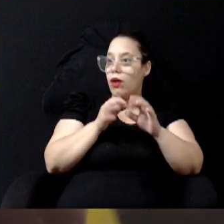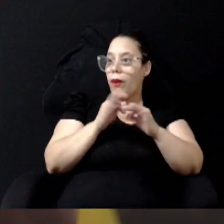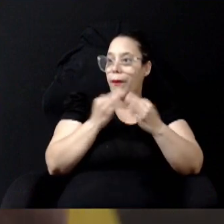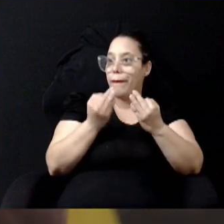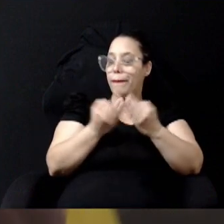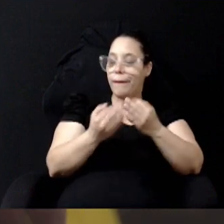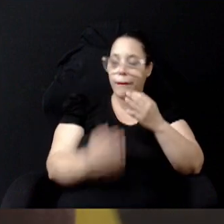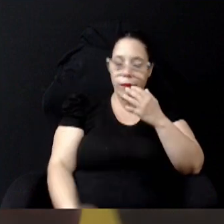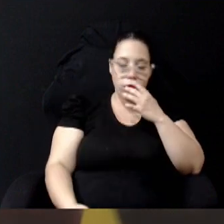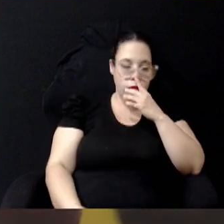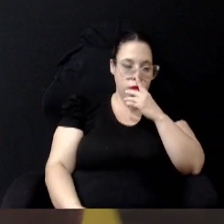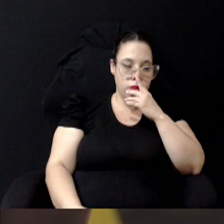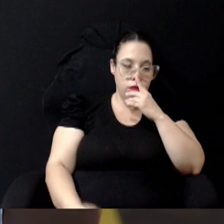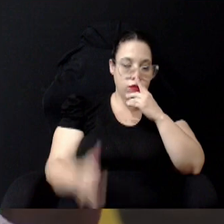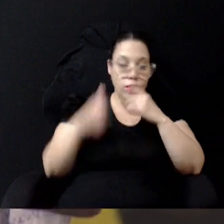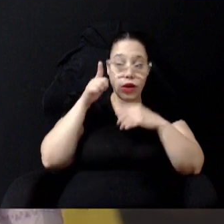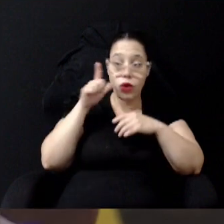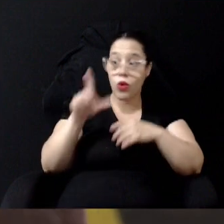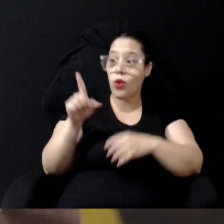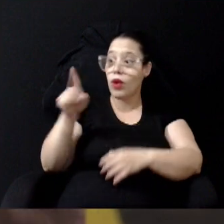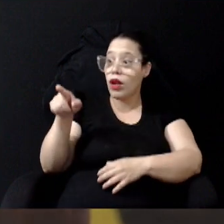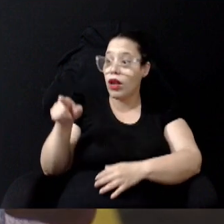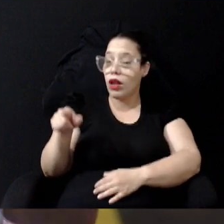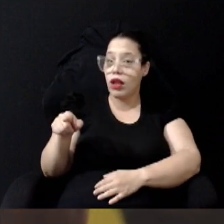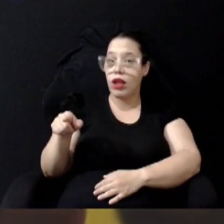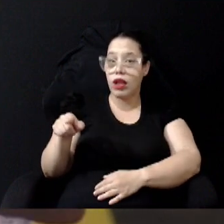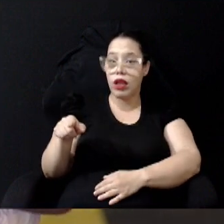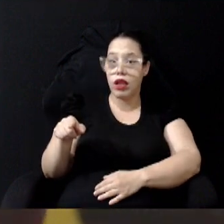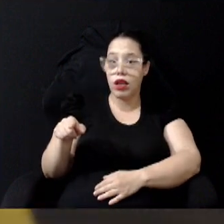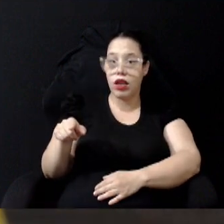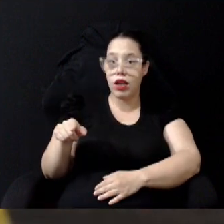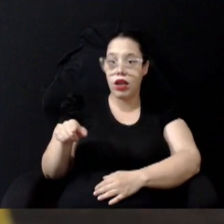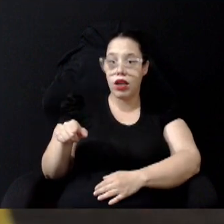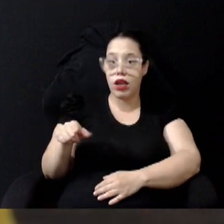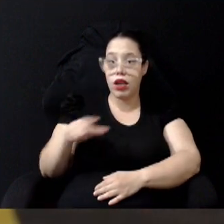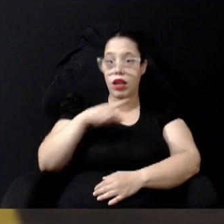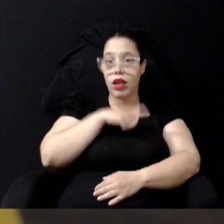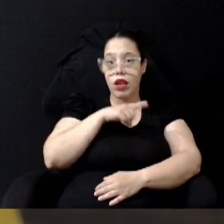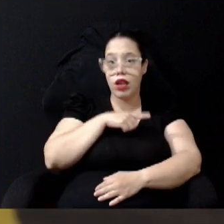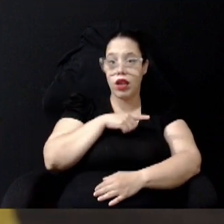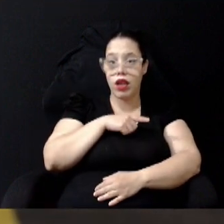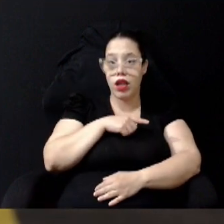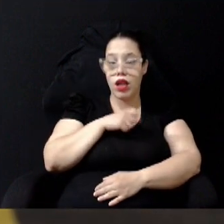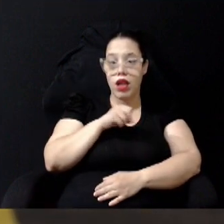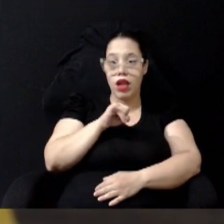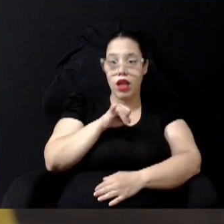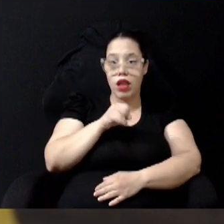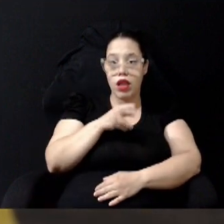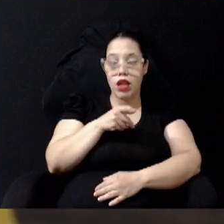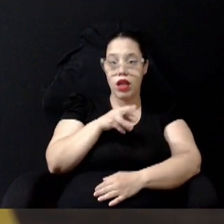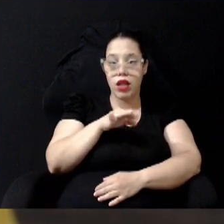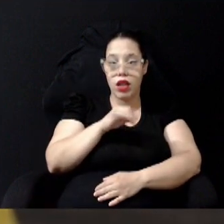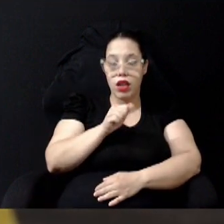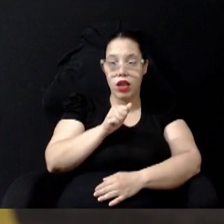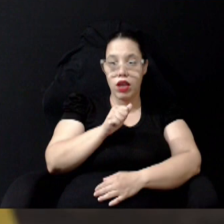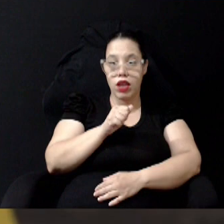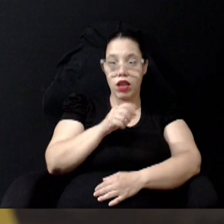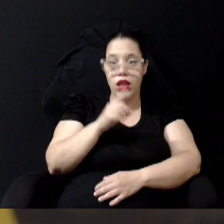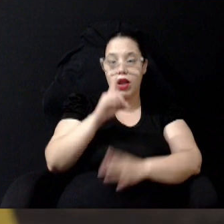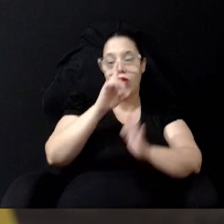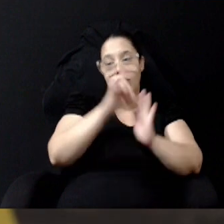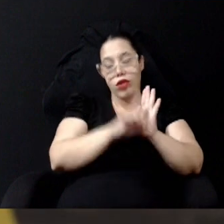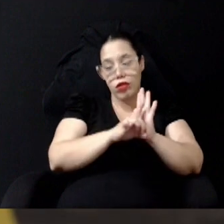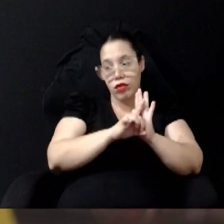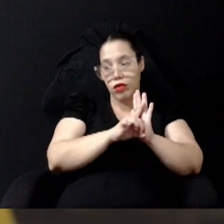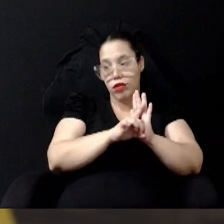ele conseguir isso, ele sequer terá que indenizá-la quanto aos seus direitos que foi